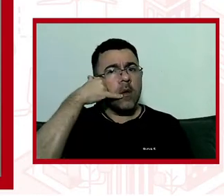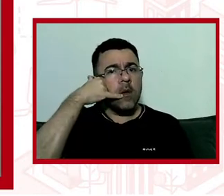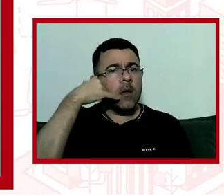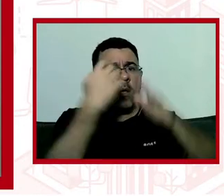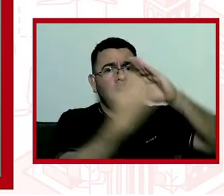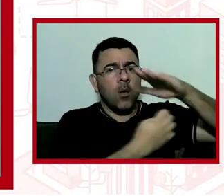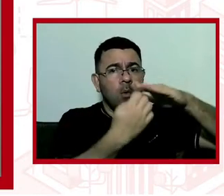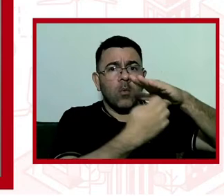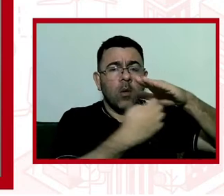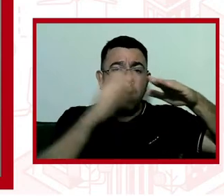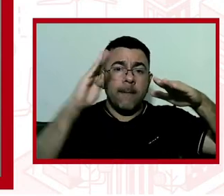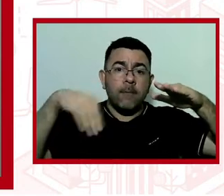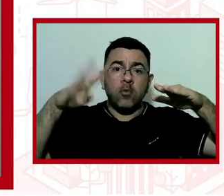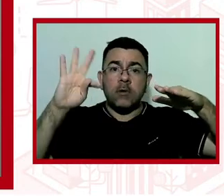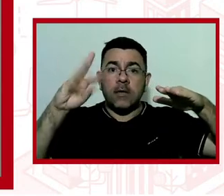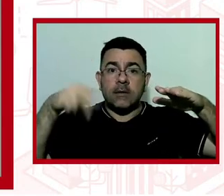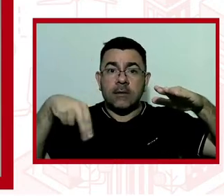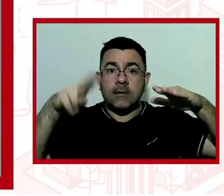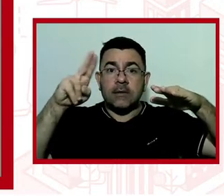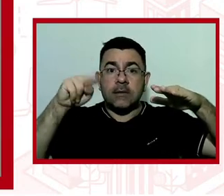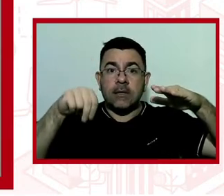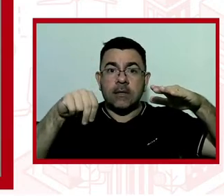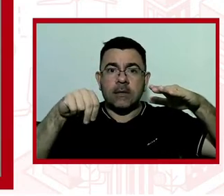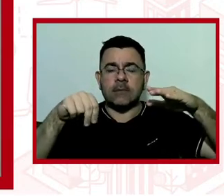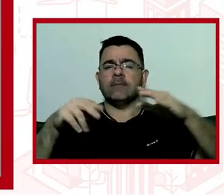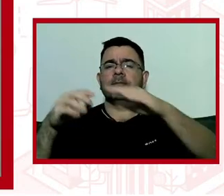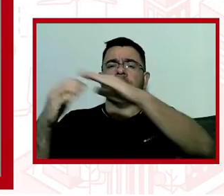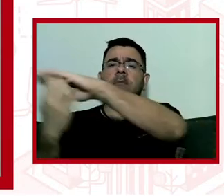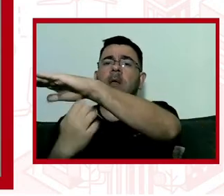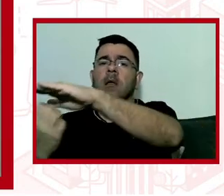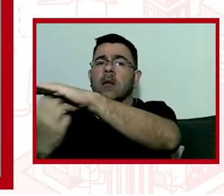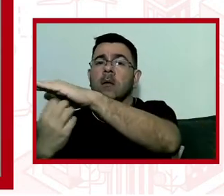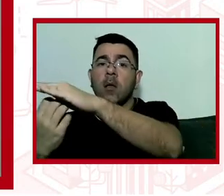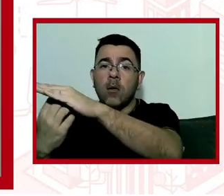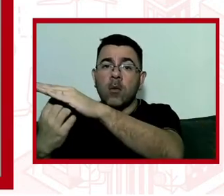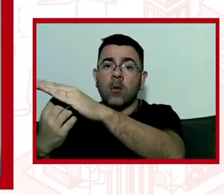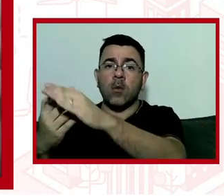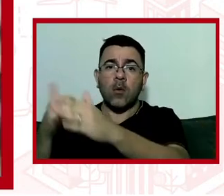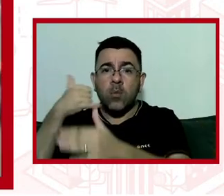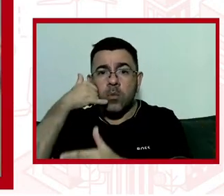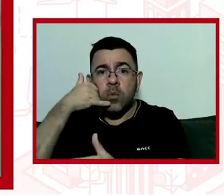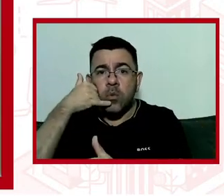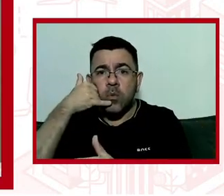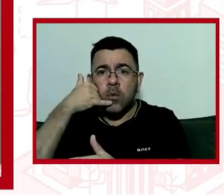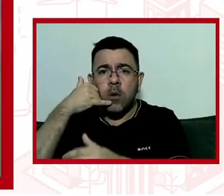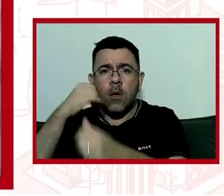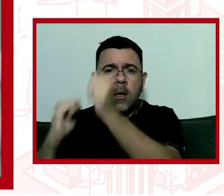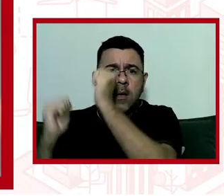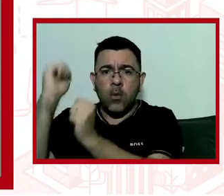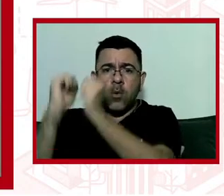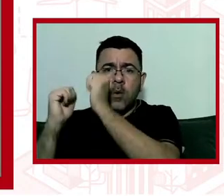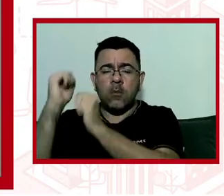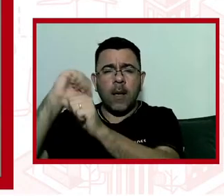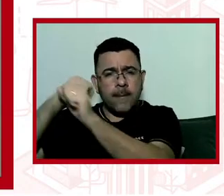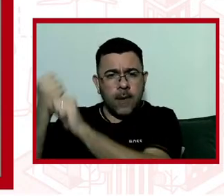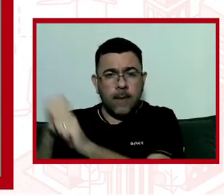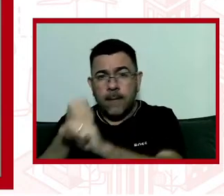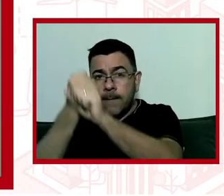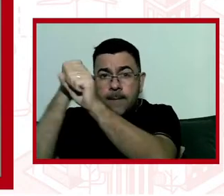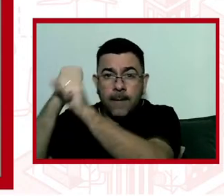na época eh para um grupo de entidade privadas que estavam construindo uma fábrica para doar a fio cruz